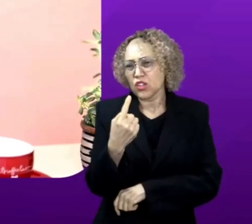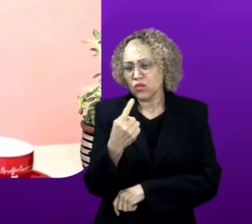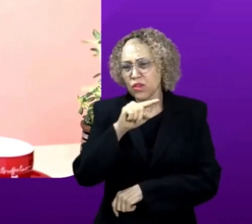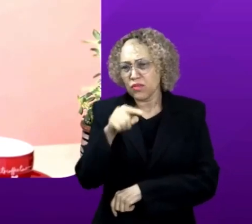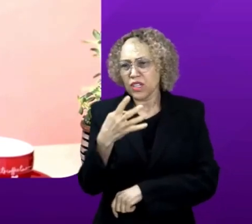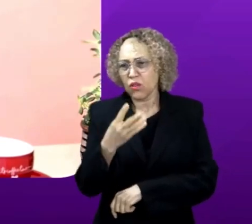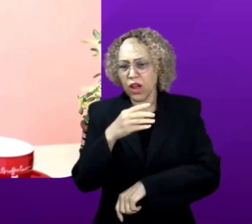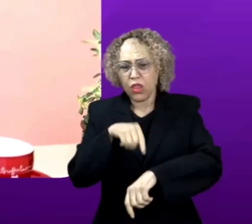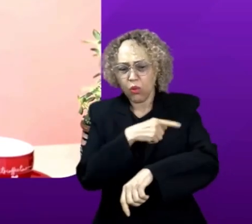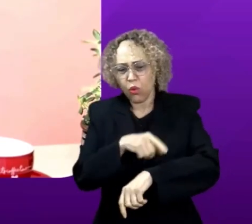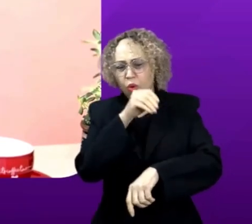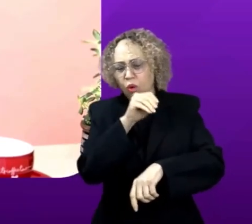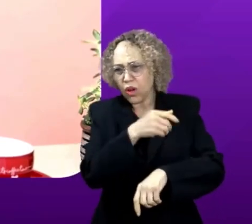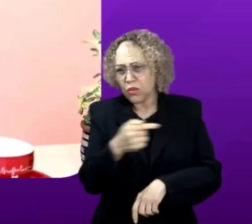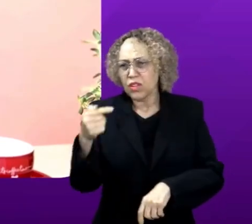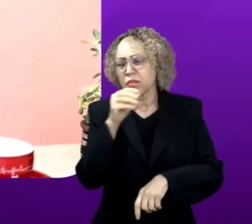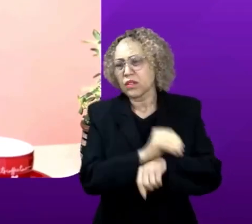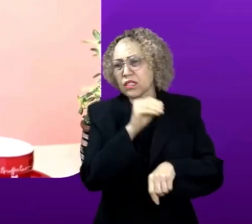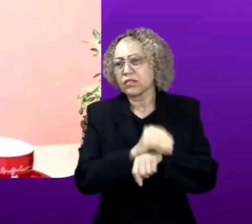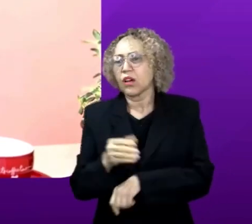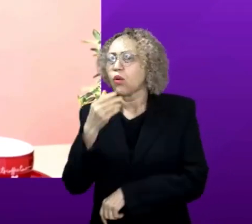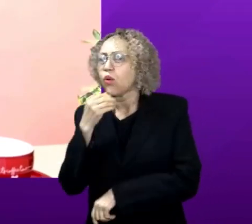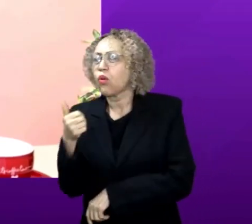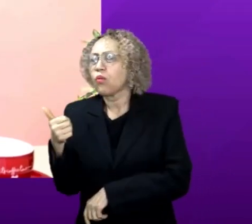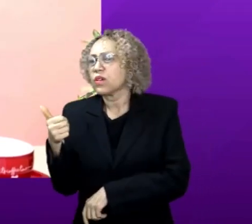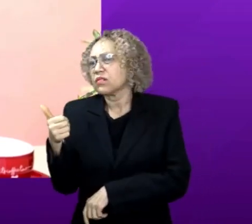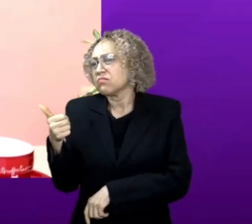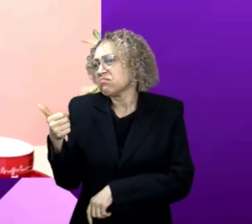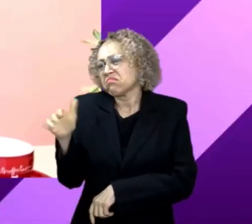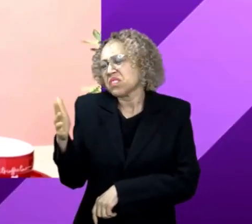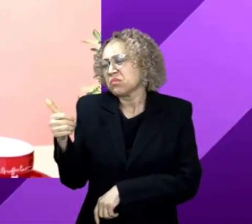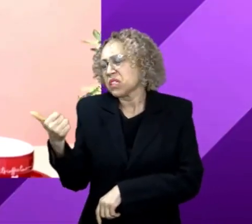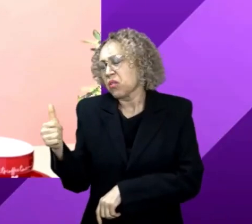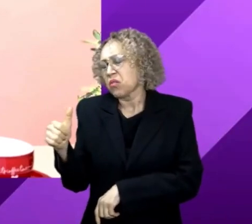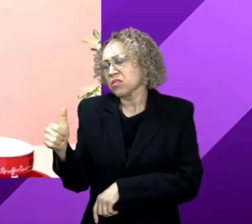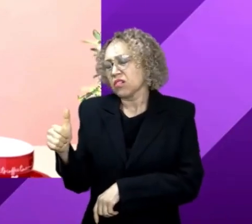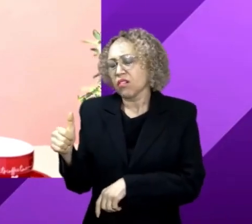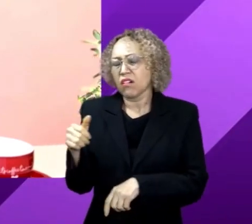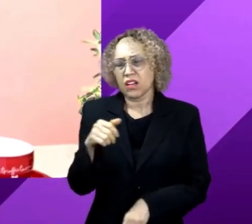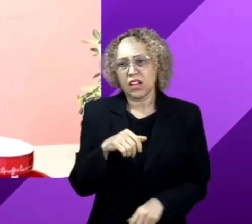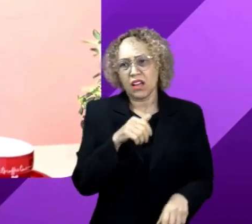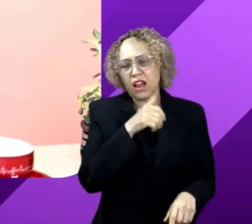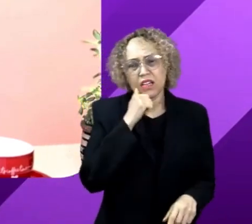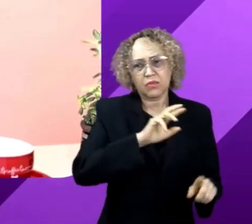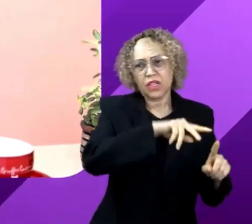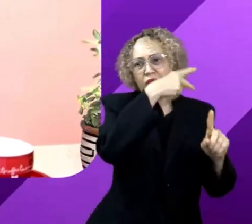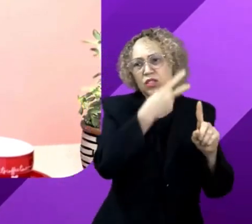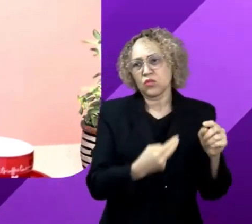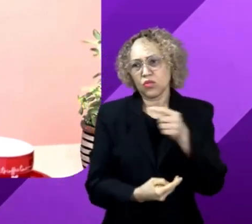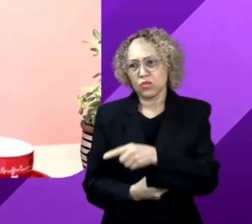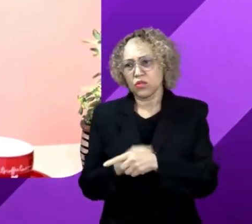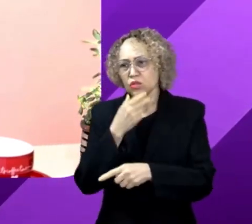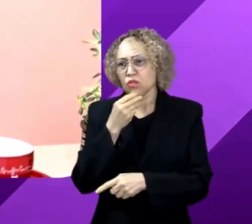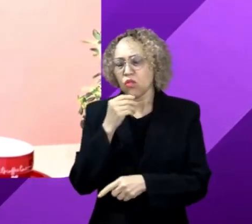com o trabalho do cuidado, enquanto os homens gastam uma média de 11 horas por semana, quase o dobro, sendo que a gente sabe que esse número é uma média e tem